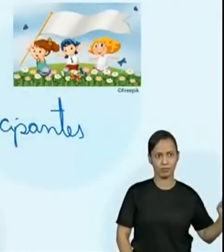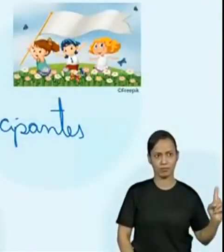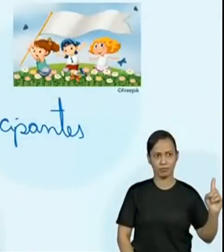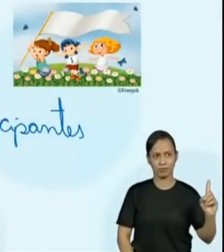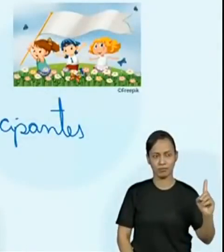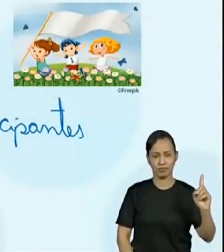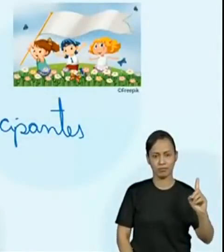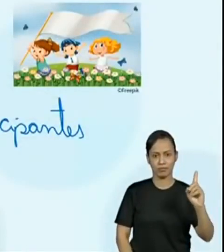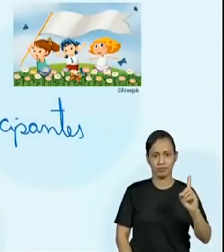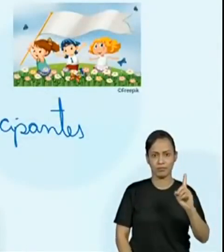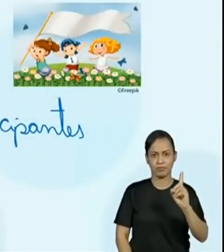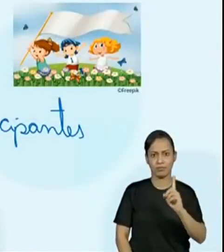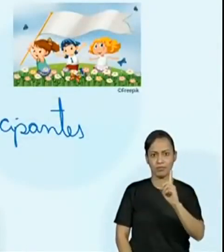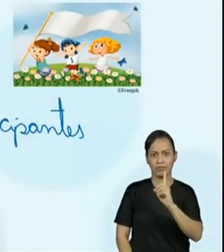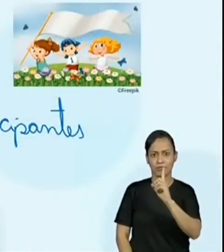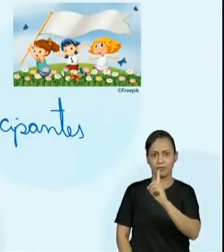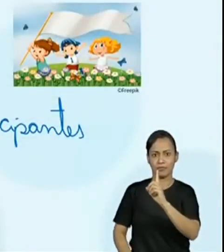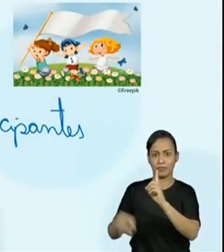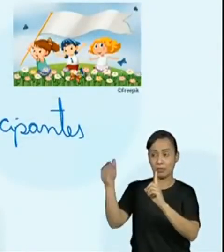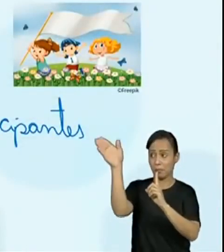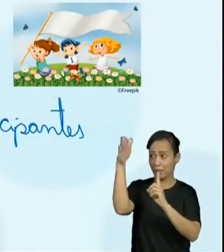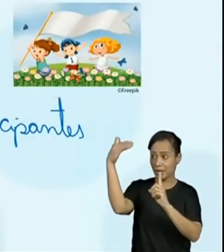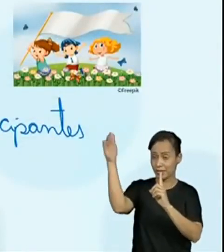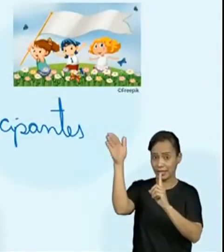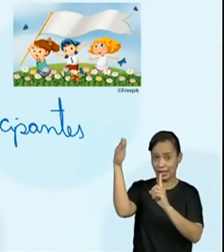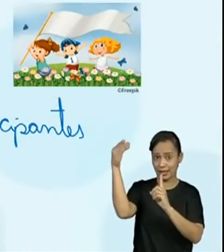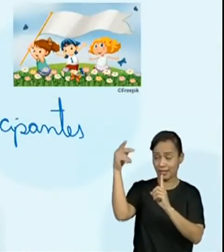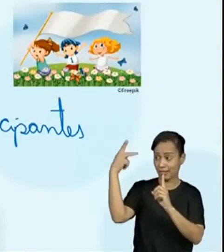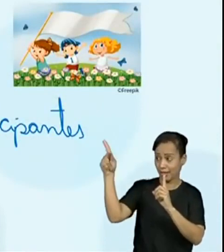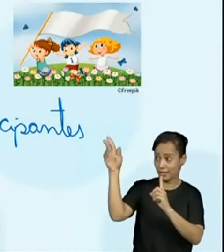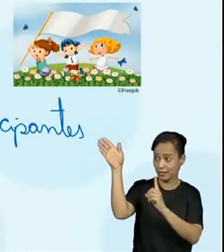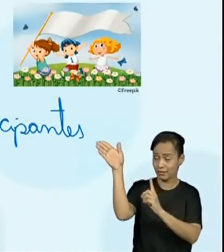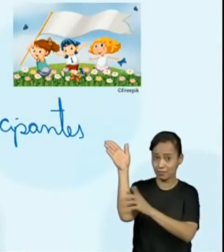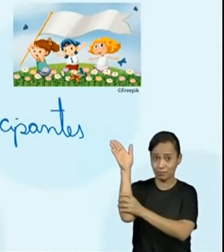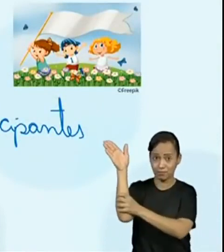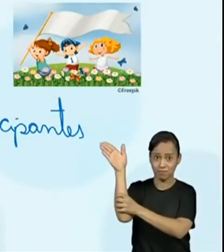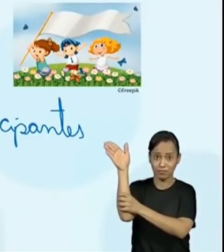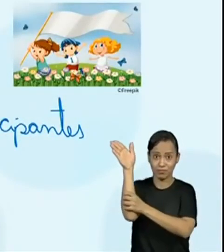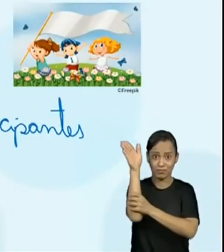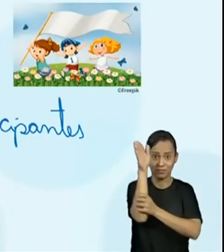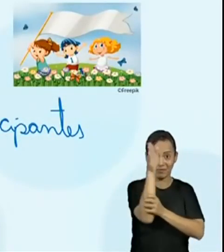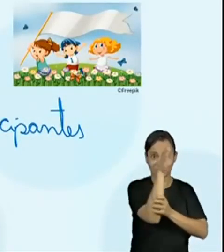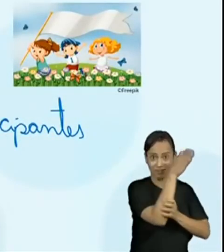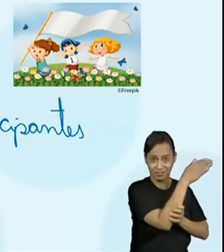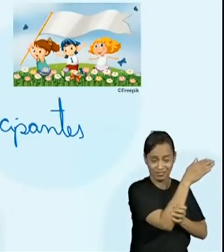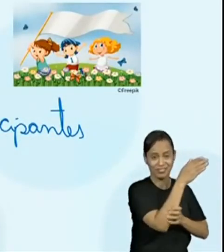a bandeira do outro time, né? Da outra equipe. Pega